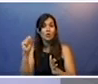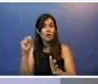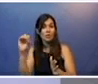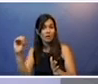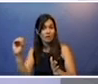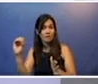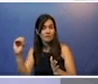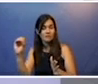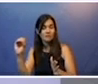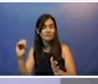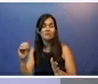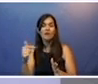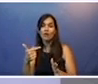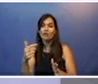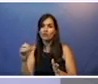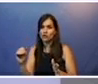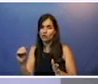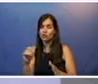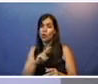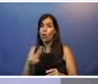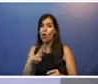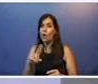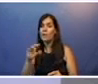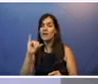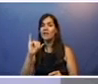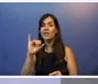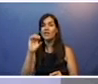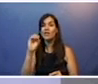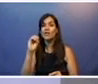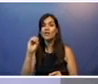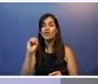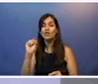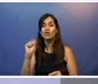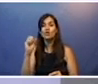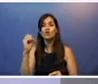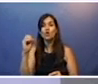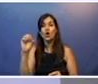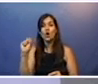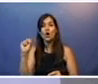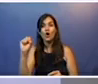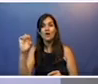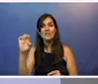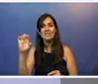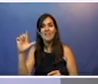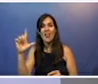Então o triângulo é isósceles. Ou fazendo passo a passo, né?